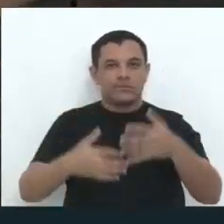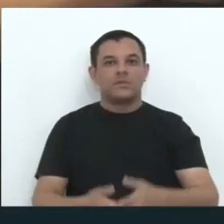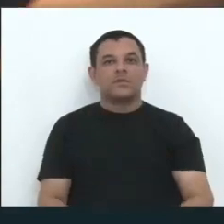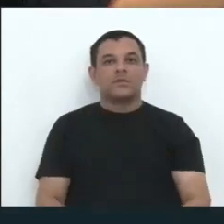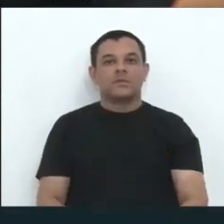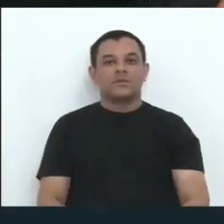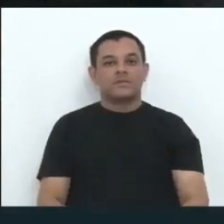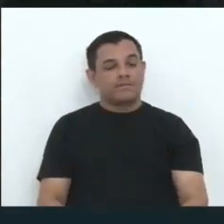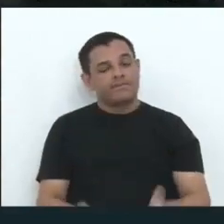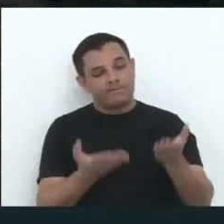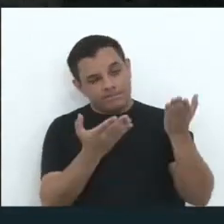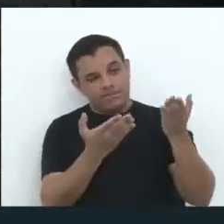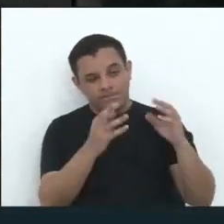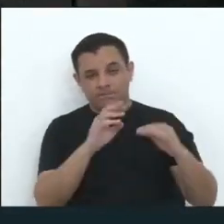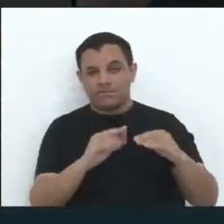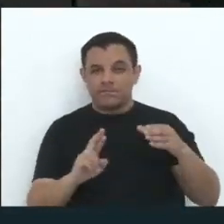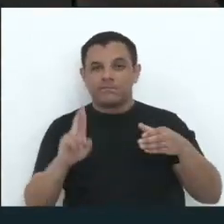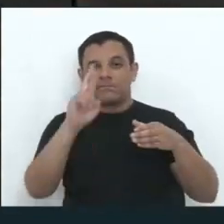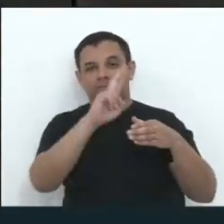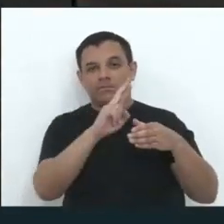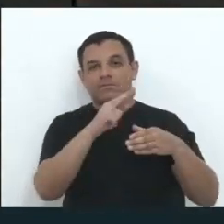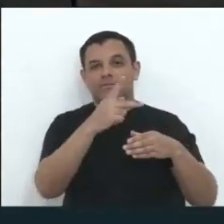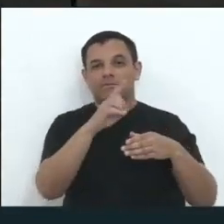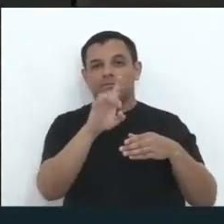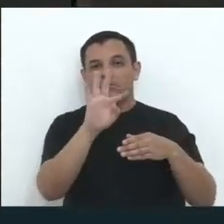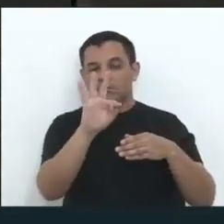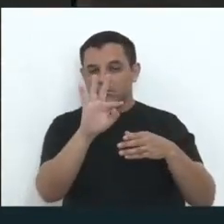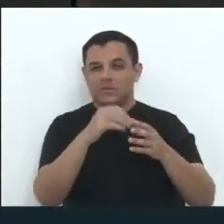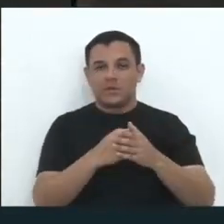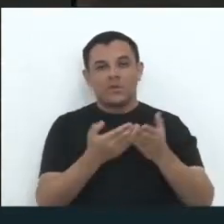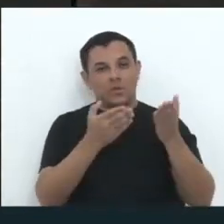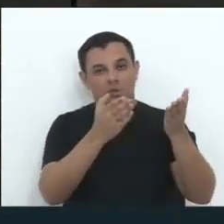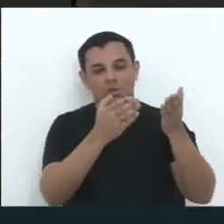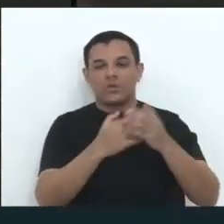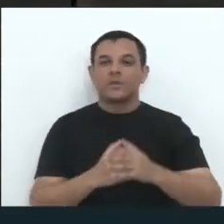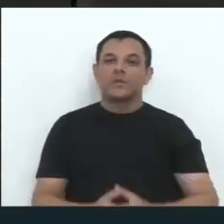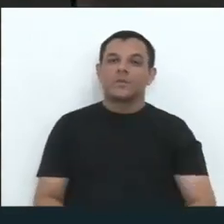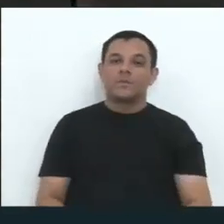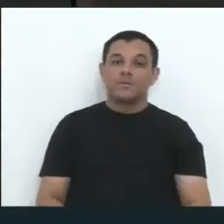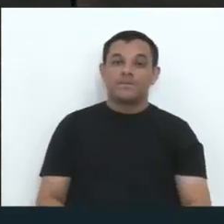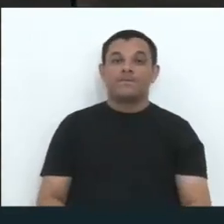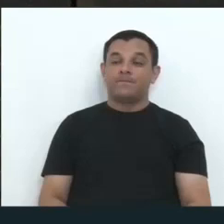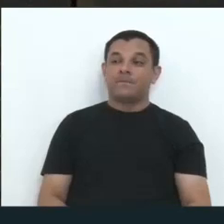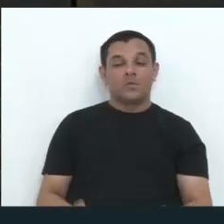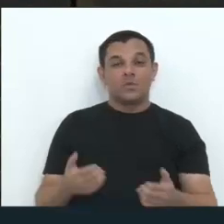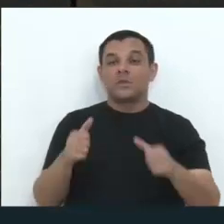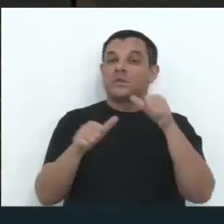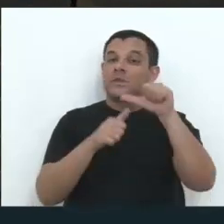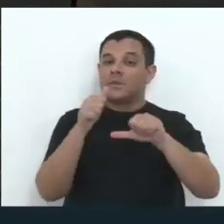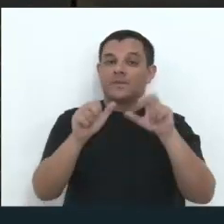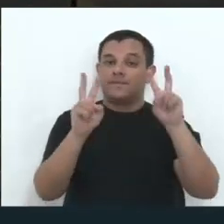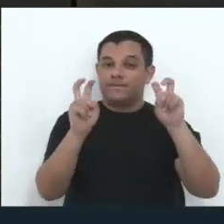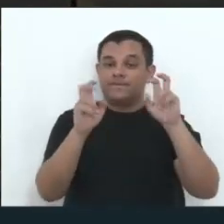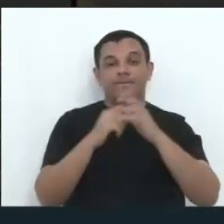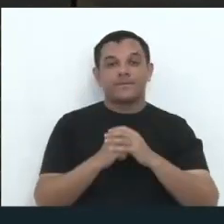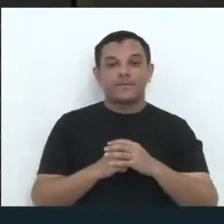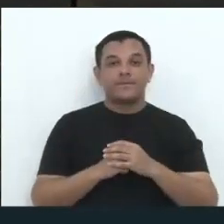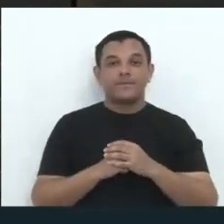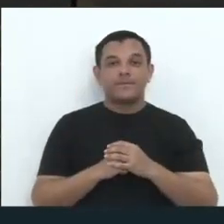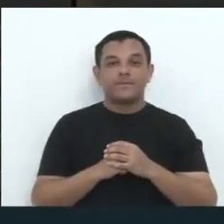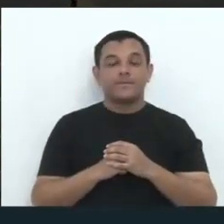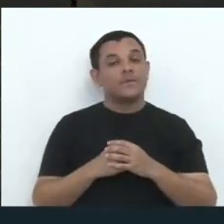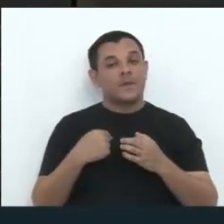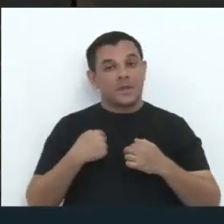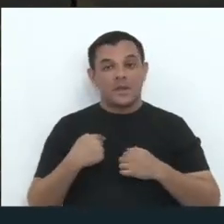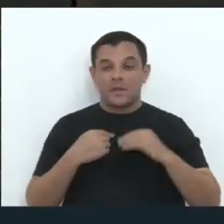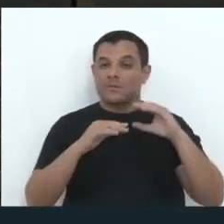Pela liderança, vereador Leandro Dourado. Obrigado, presidente. Agora, mudando um pouco a pauta aqui, presidente, eu